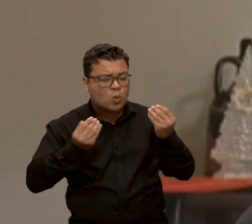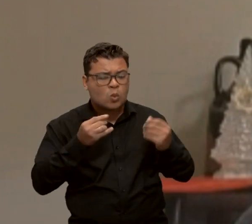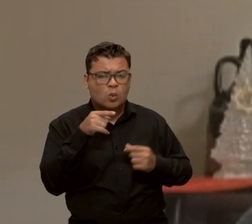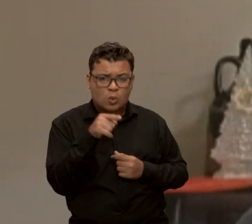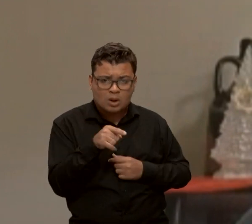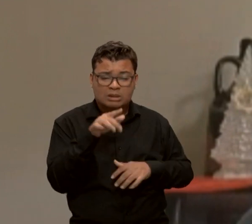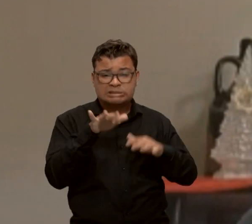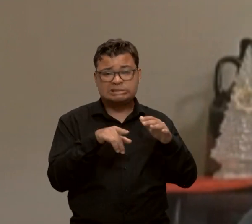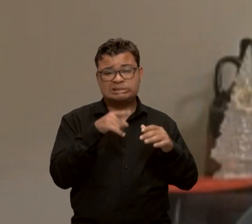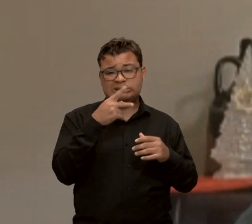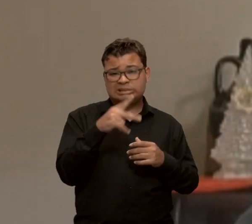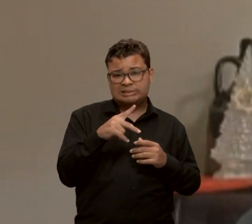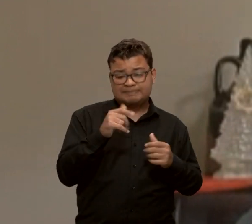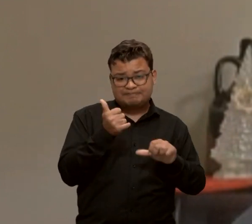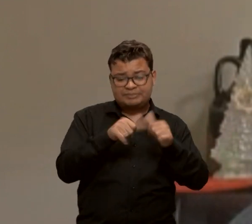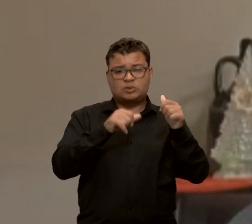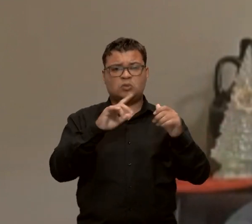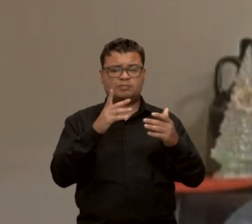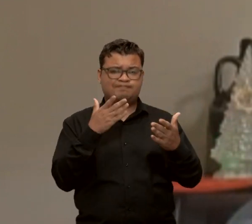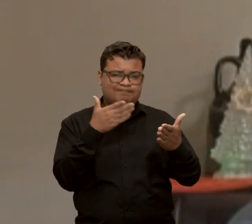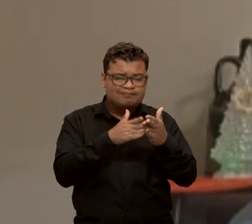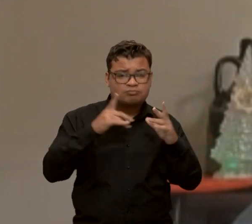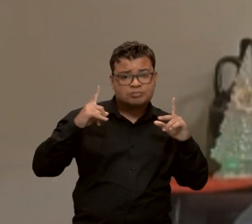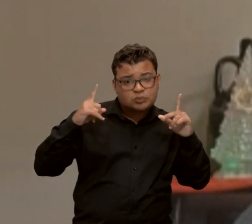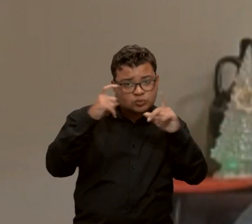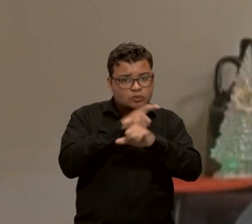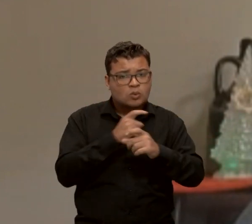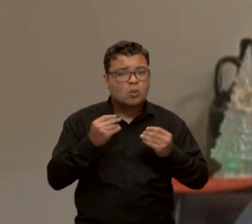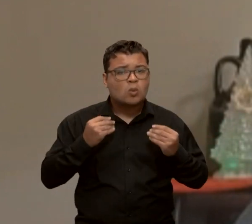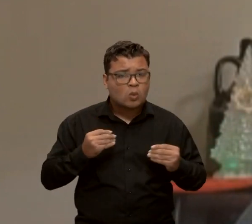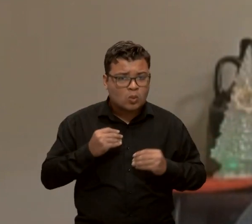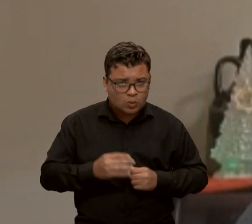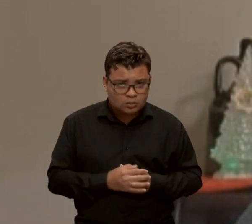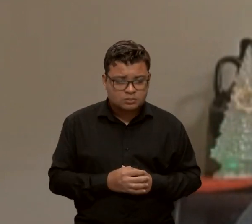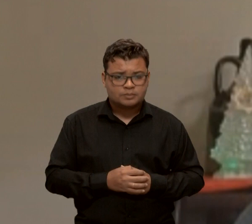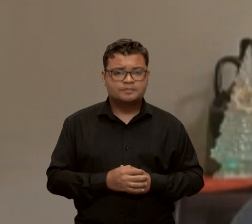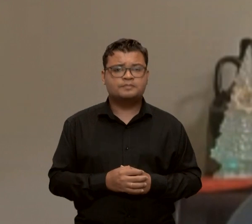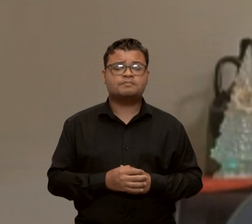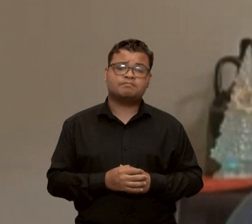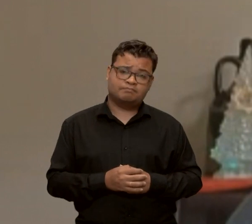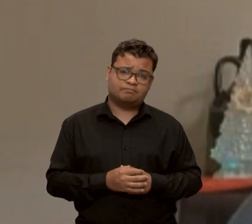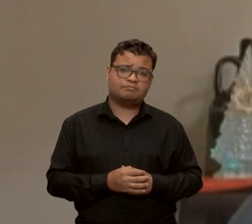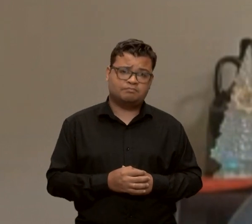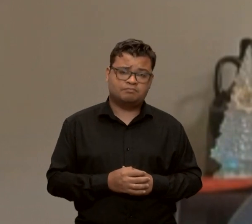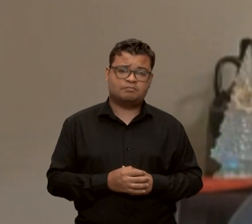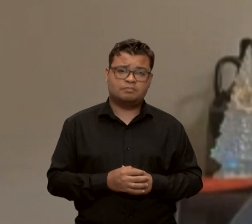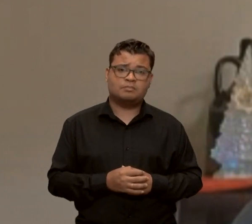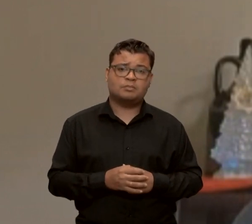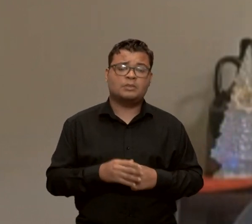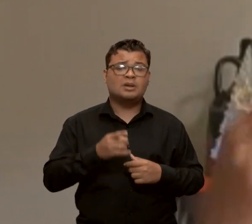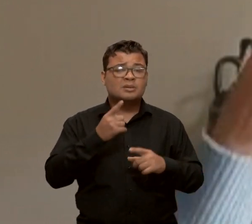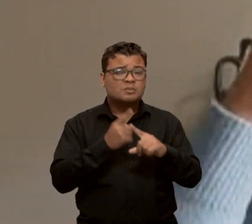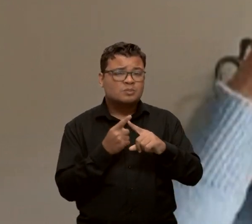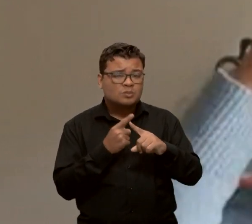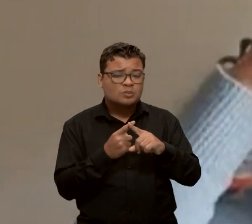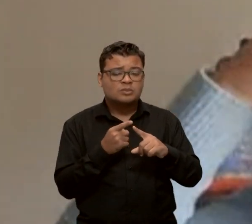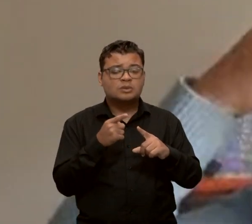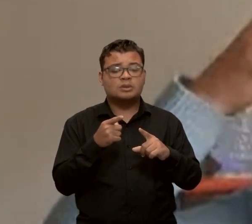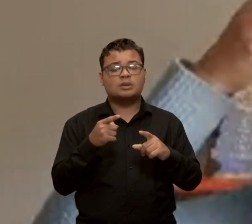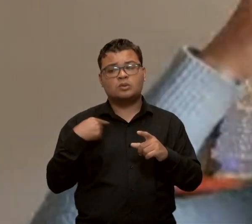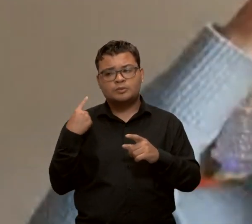ou dificuldade, para a gente determinar quais estratégias. Então, em geral, se for a